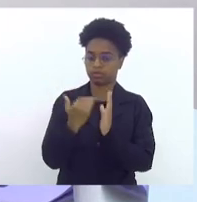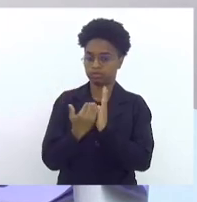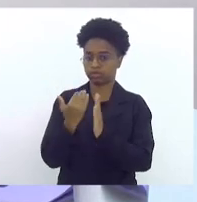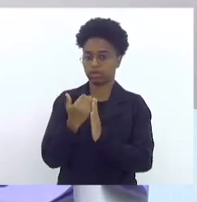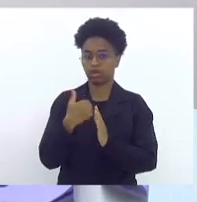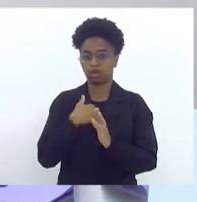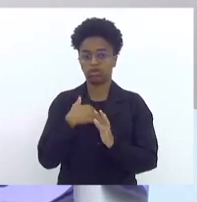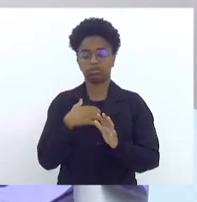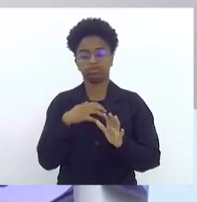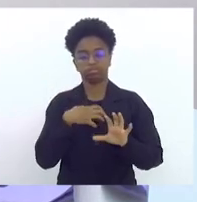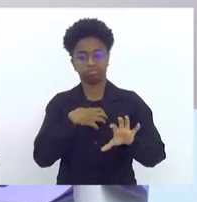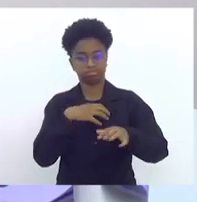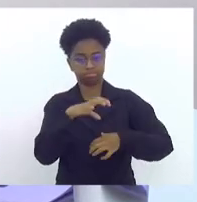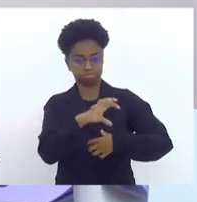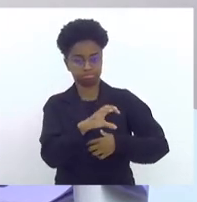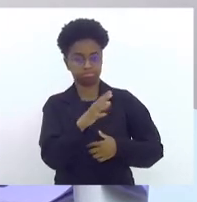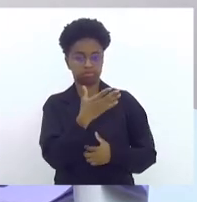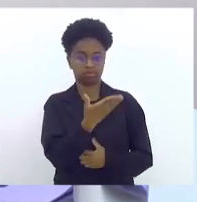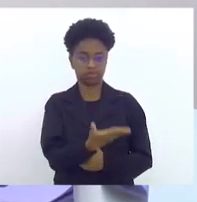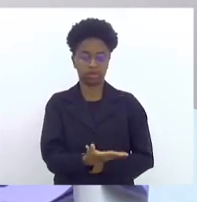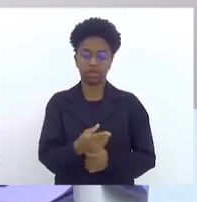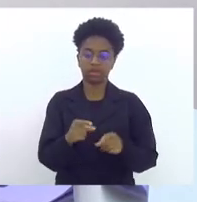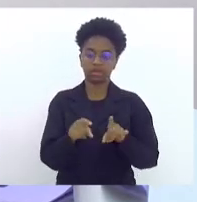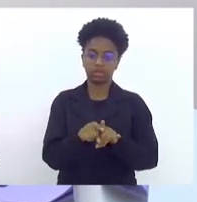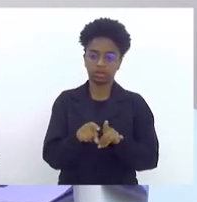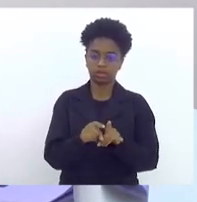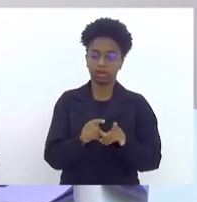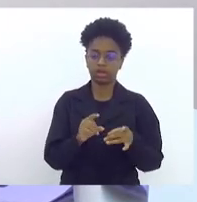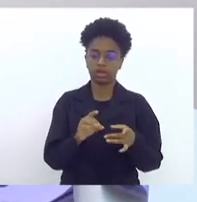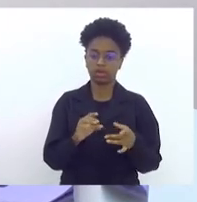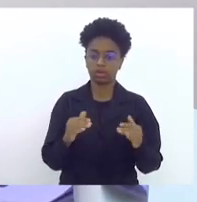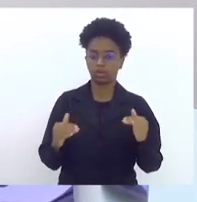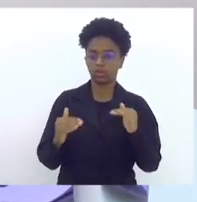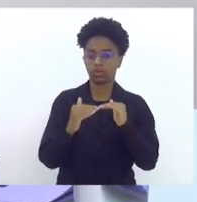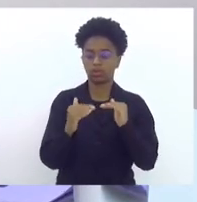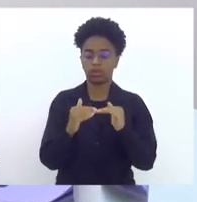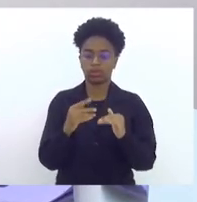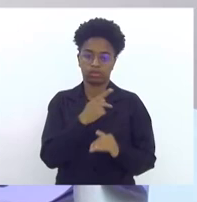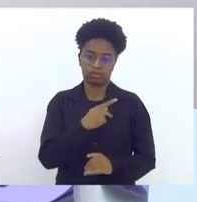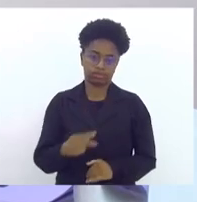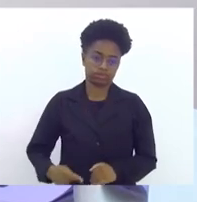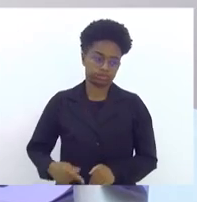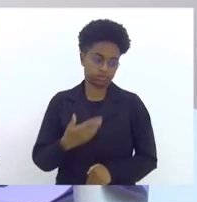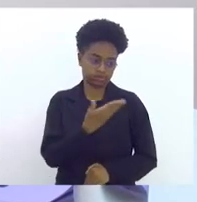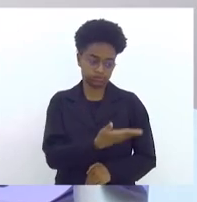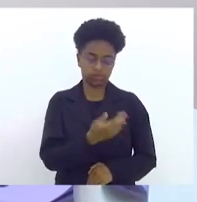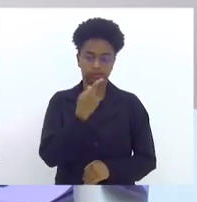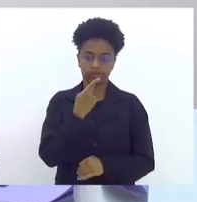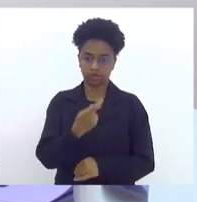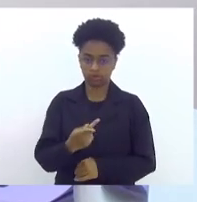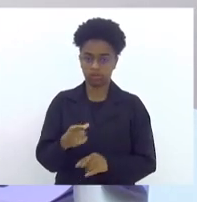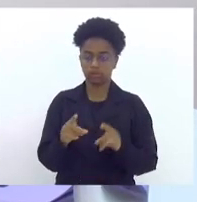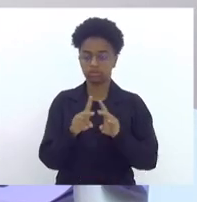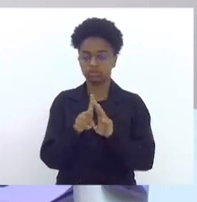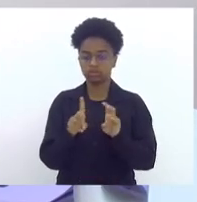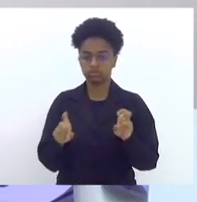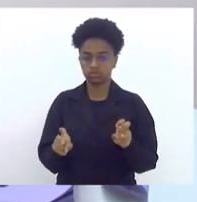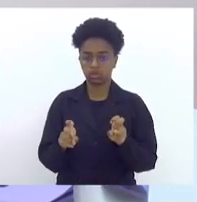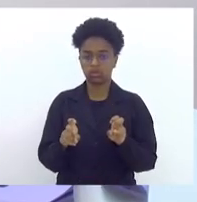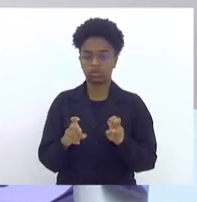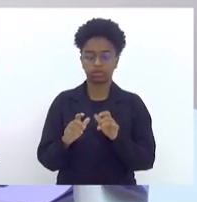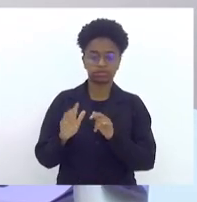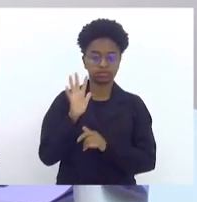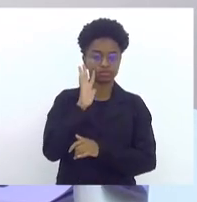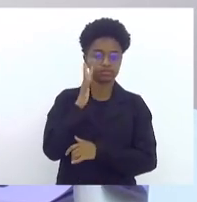solidariedade e é como o gato com o que colocou a presidente aqui desse encaminhamento feito aqui